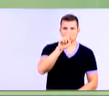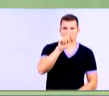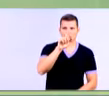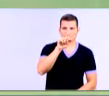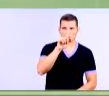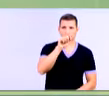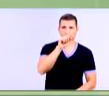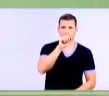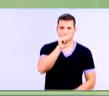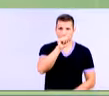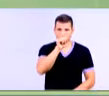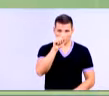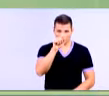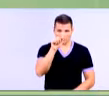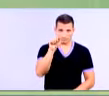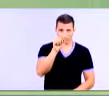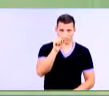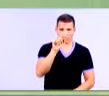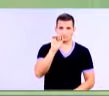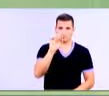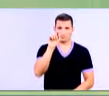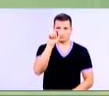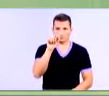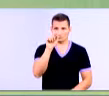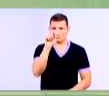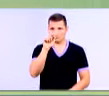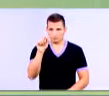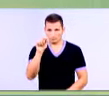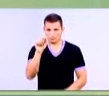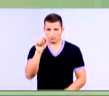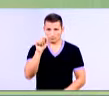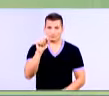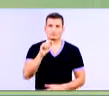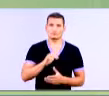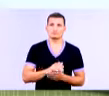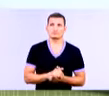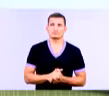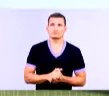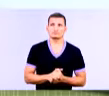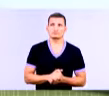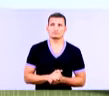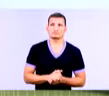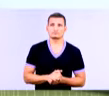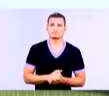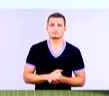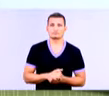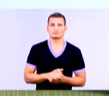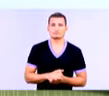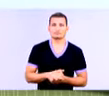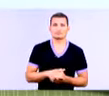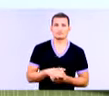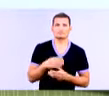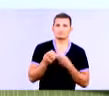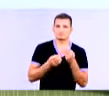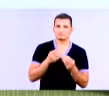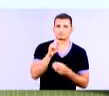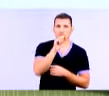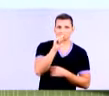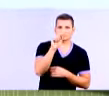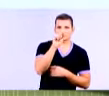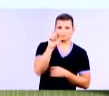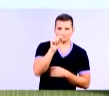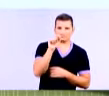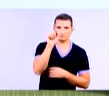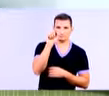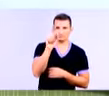pontos igual. Como a gente faz muita operação de atribuição, imagina toda vez a gente desenhar a setinha, toda vez a gente colocar 2 pontos